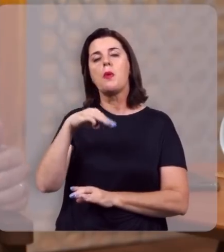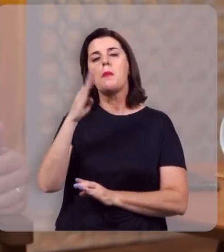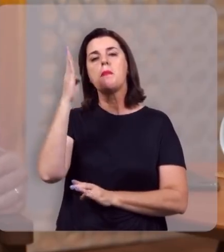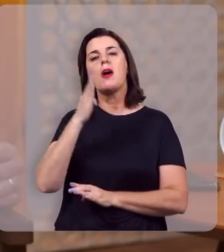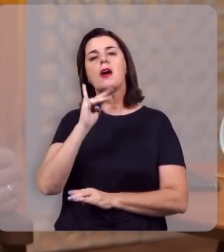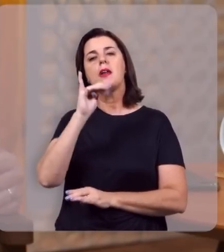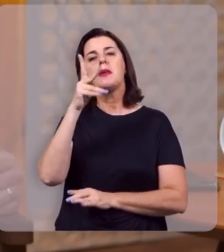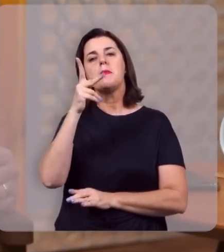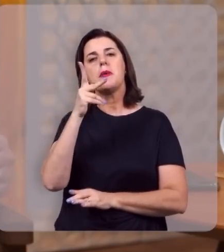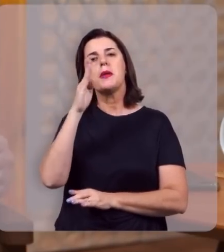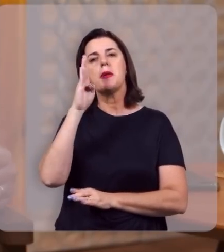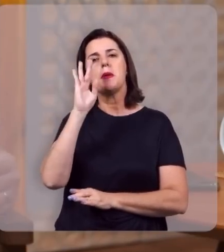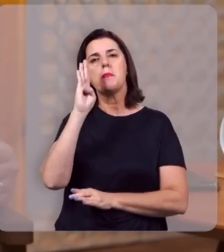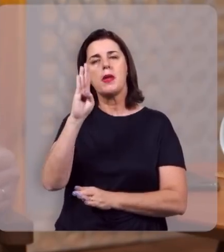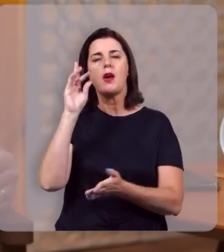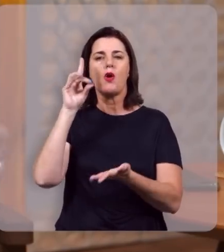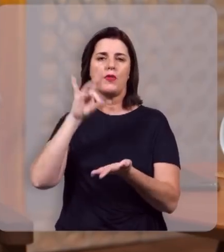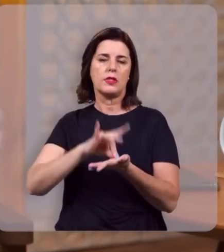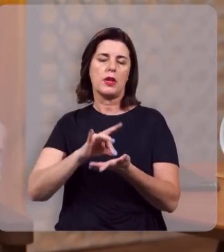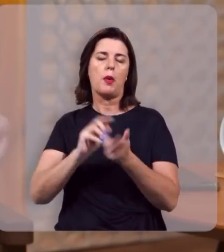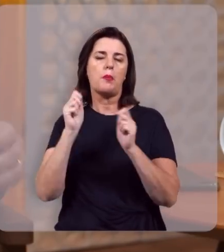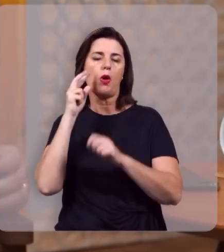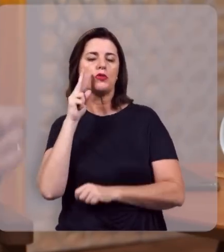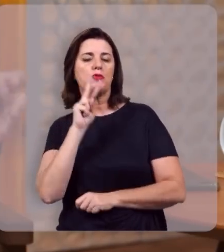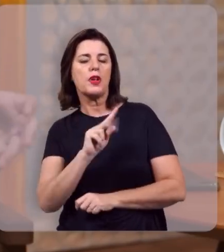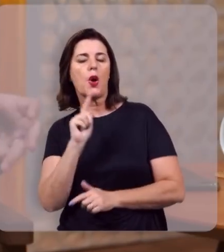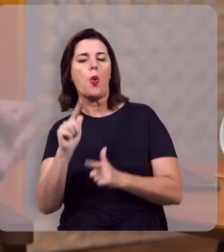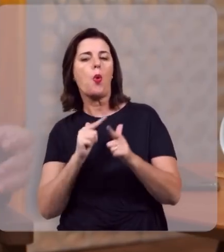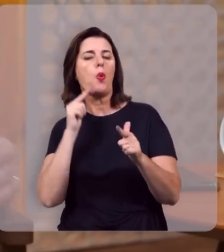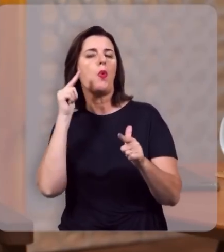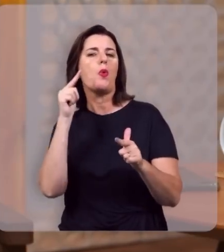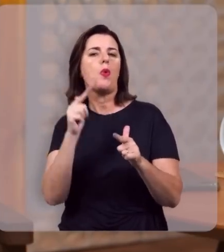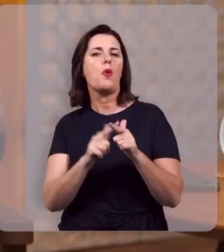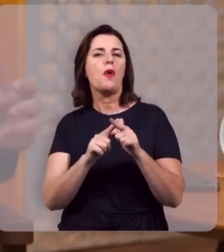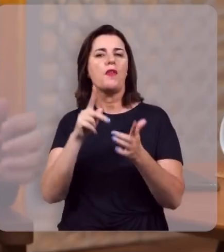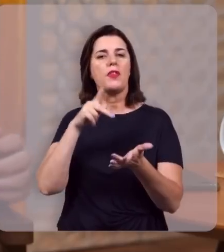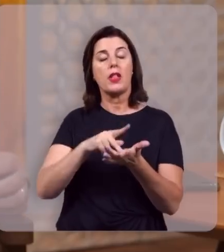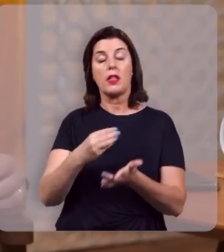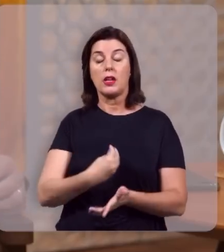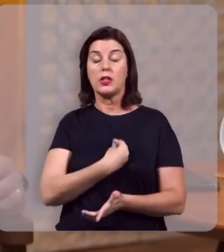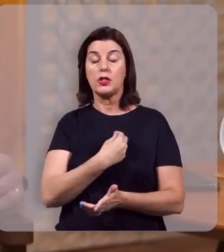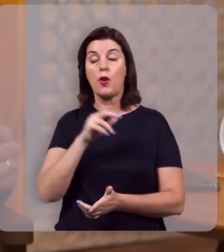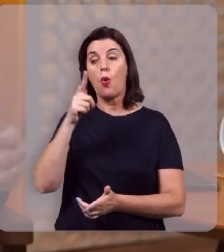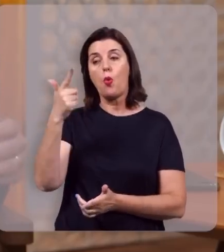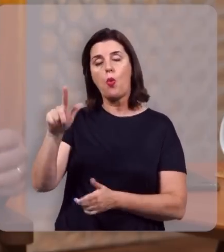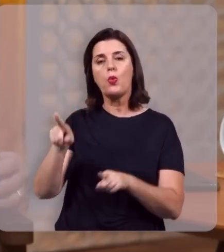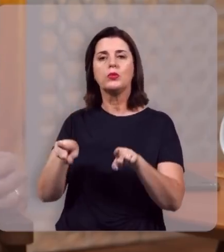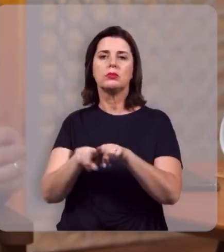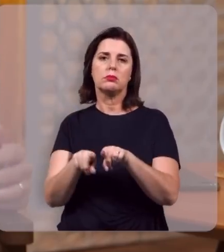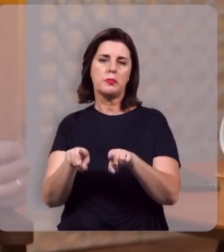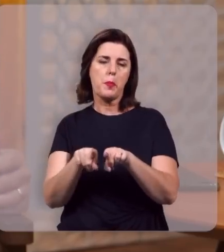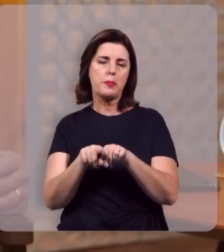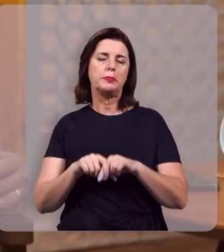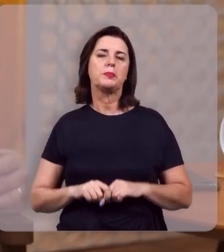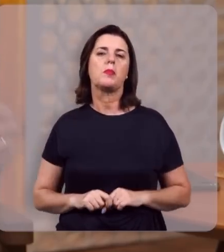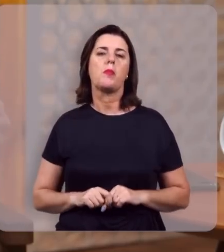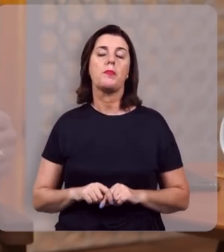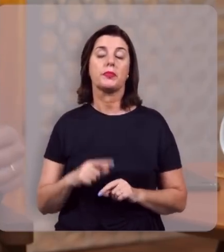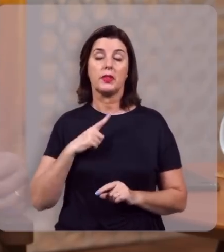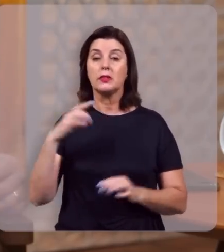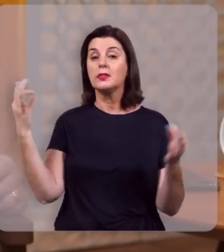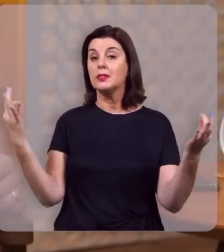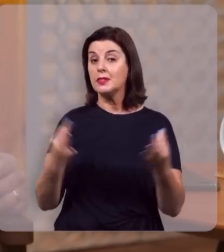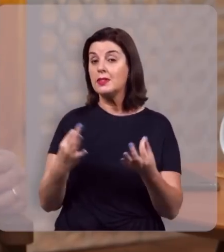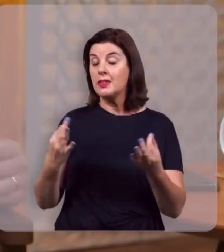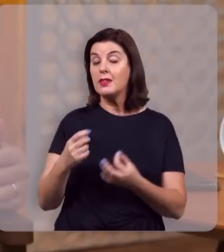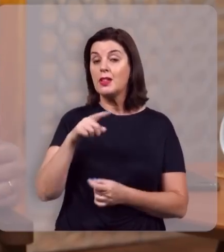youtube.com/IPBOficial, onde você pode ver e rever os programas Verdade e Vida e também outros programas da Igreja Presbiteriana do Brasil.